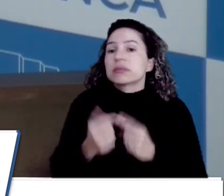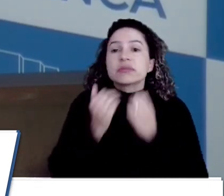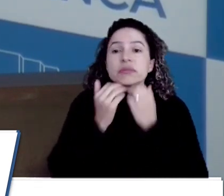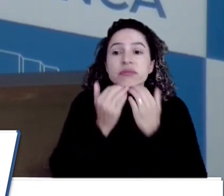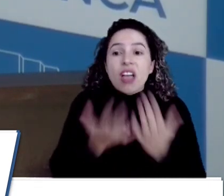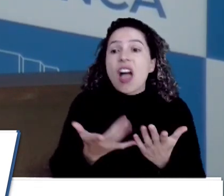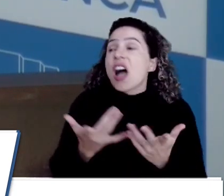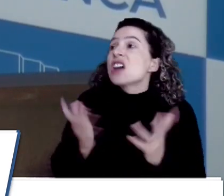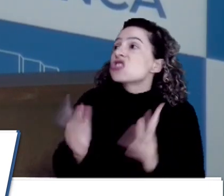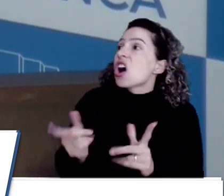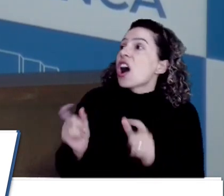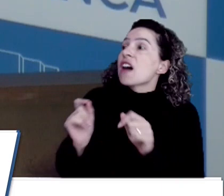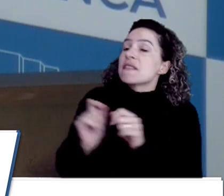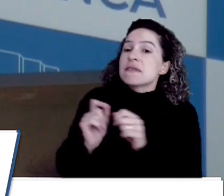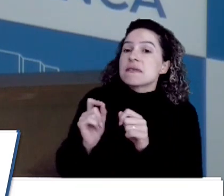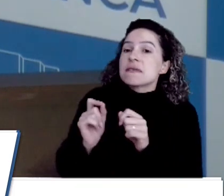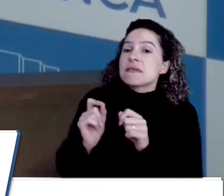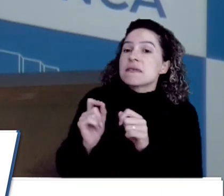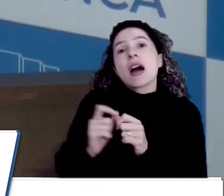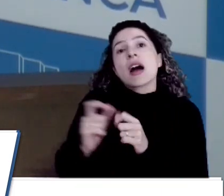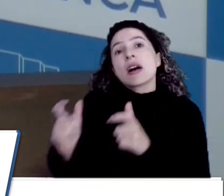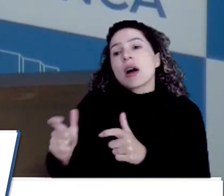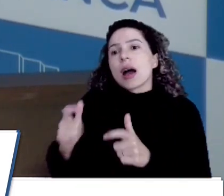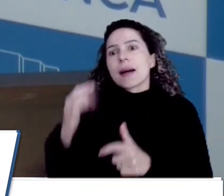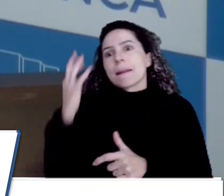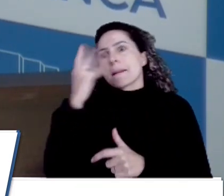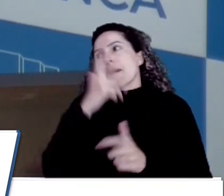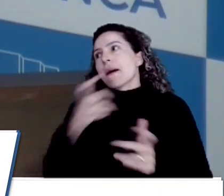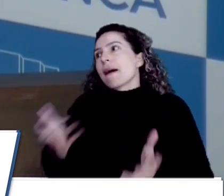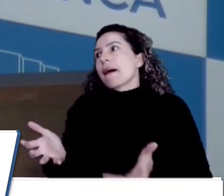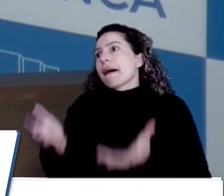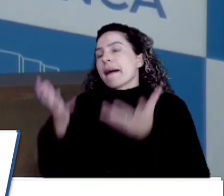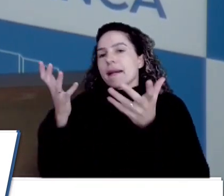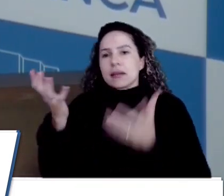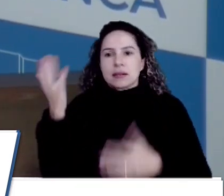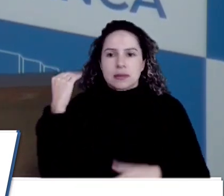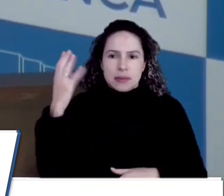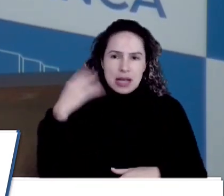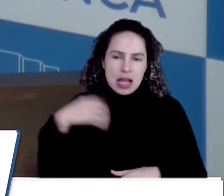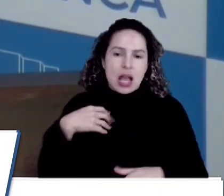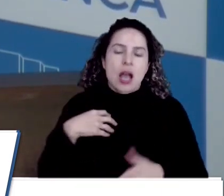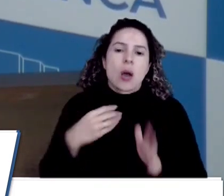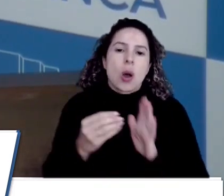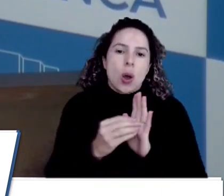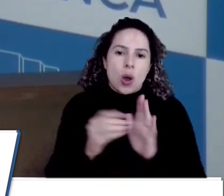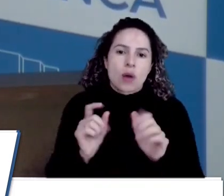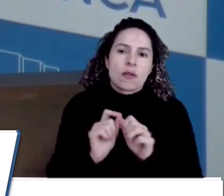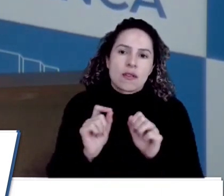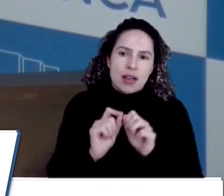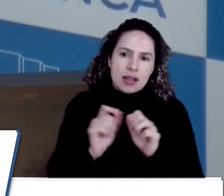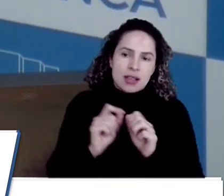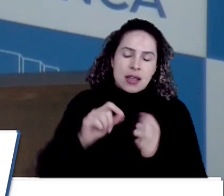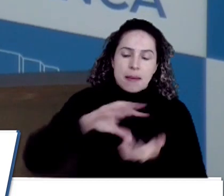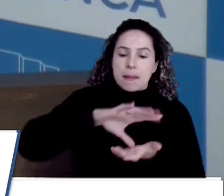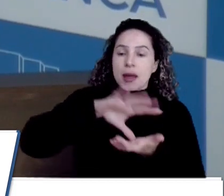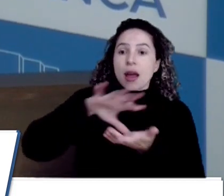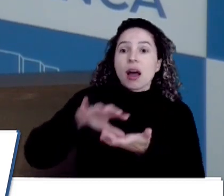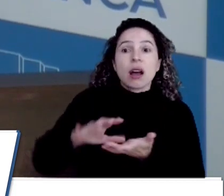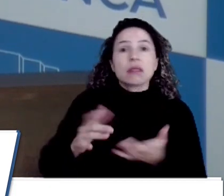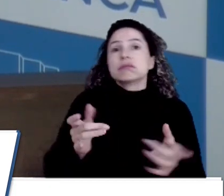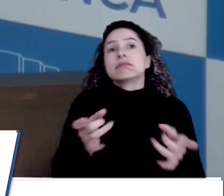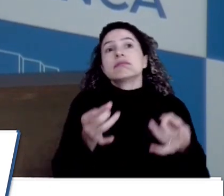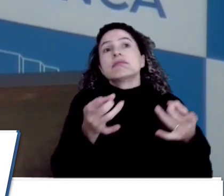fazendo umas áreas lá onde ficou tão bonito, até na época foi uma indicação minha para fazer aquele parque lá, e deixar o